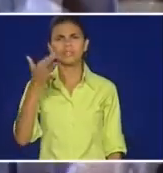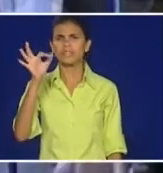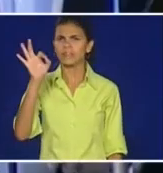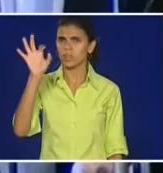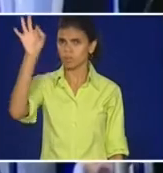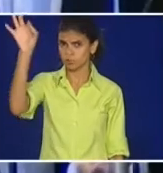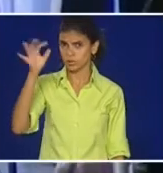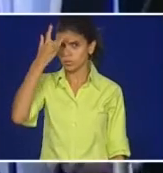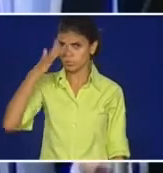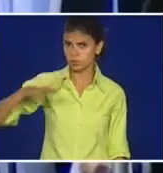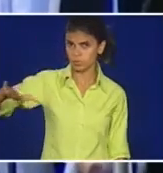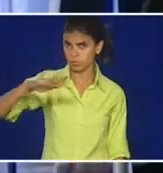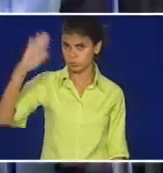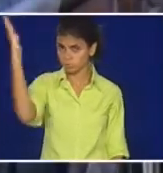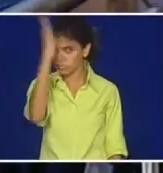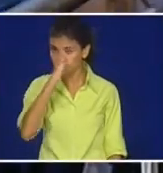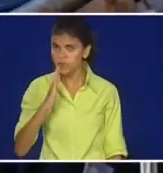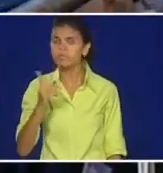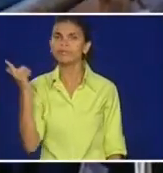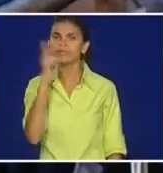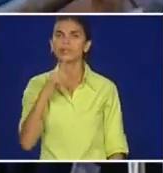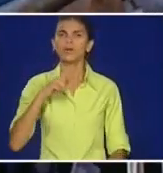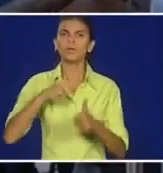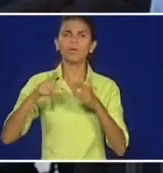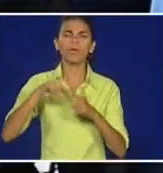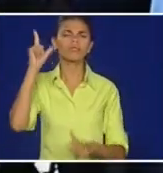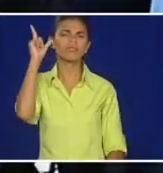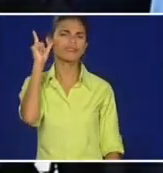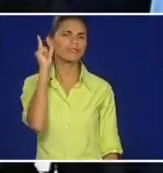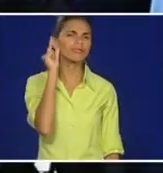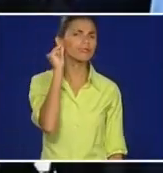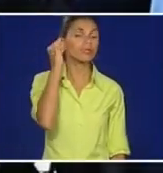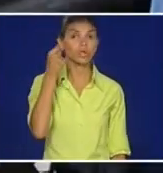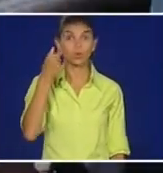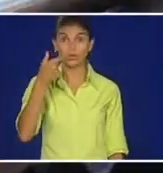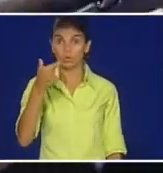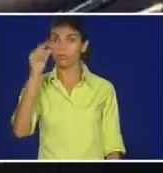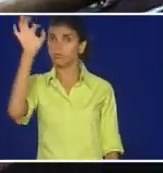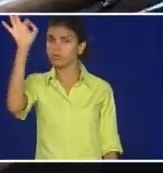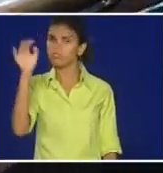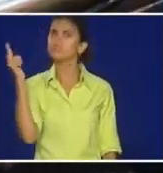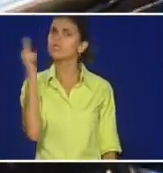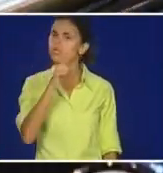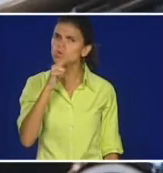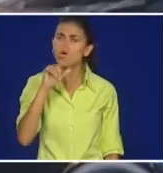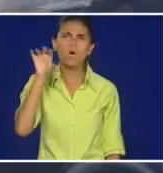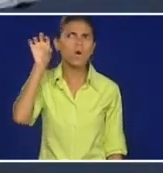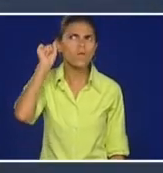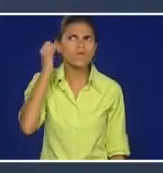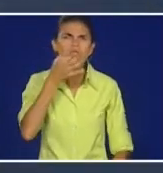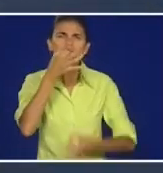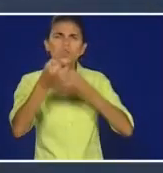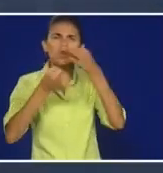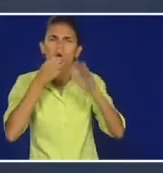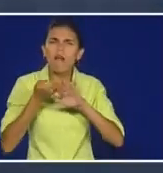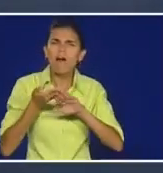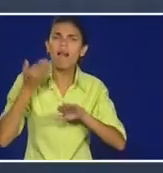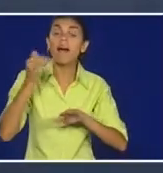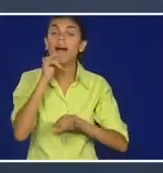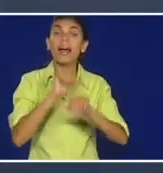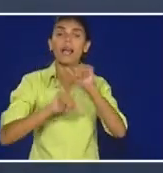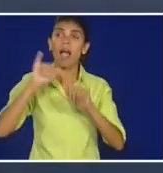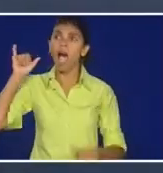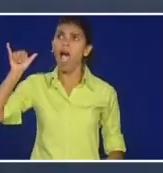Cerca de 10% da população brasileira apresenta problemas auditivos e 2% só consegue ouvir sons muito